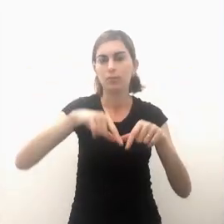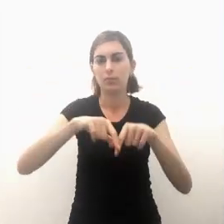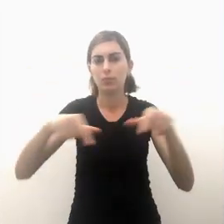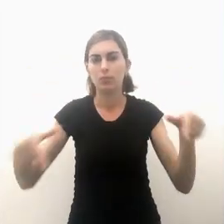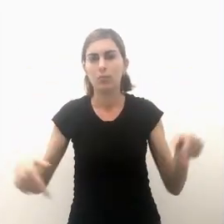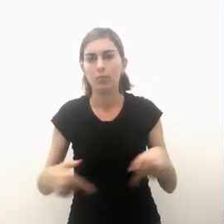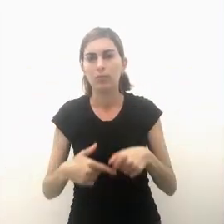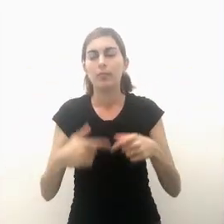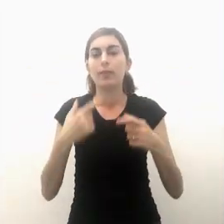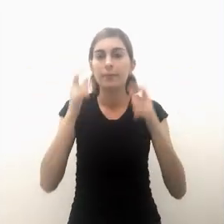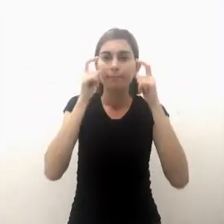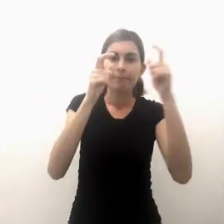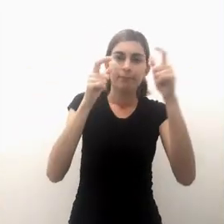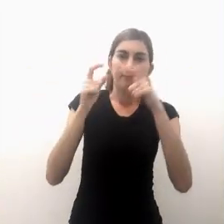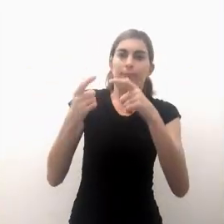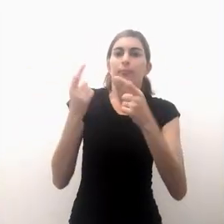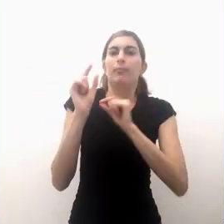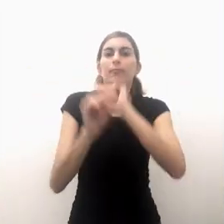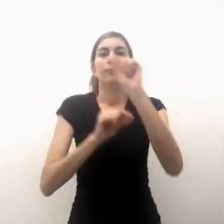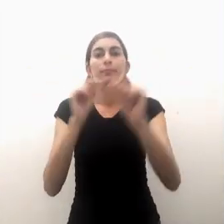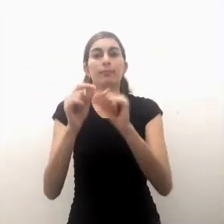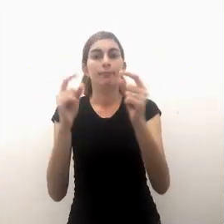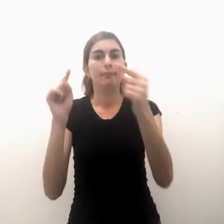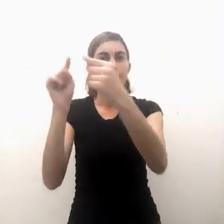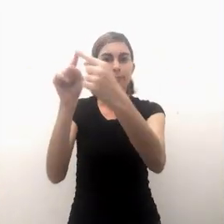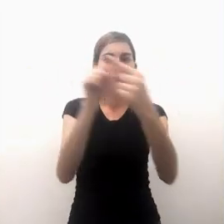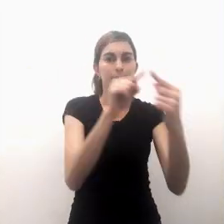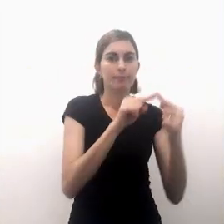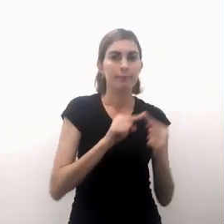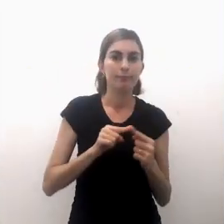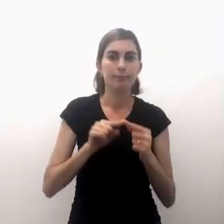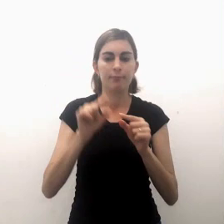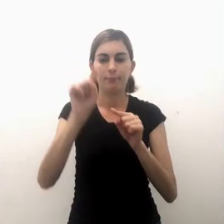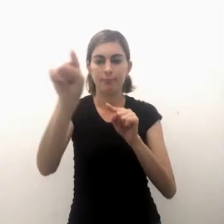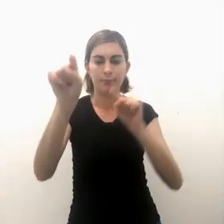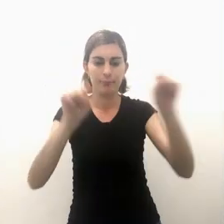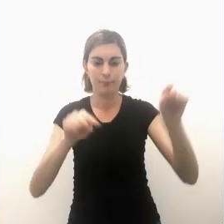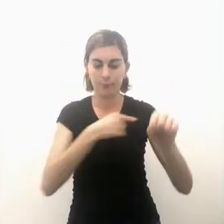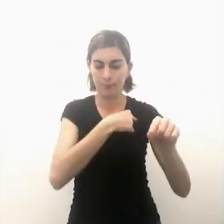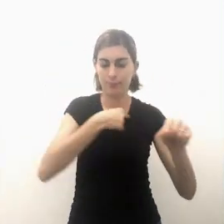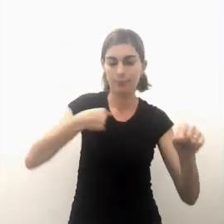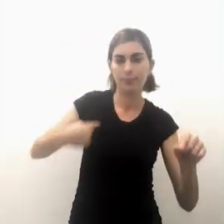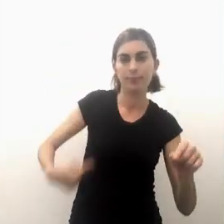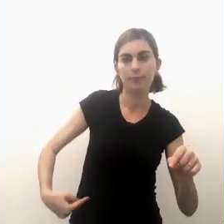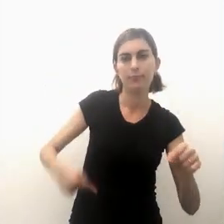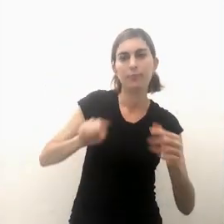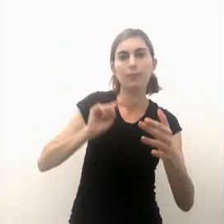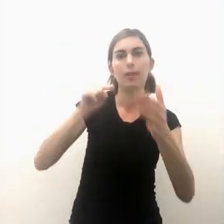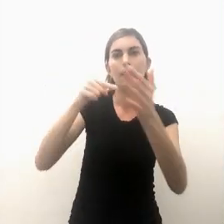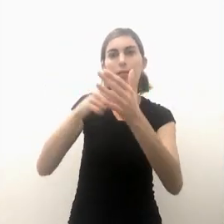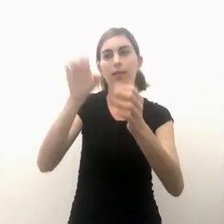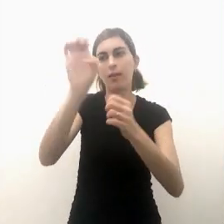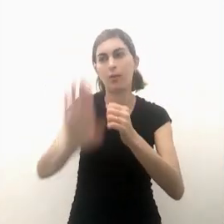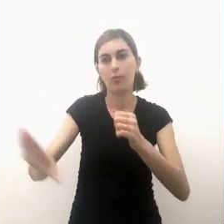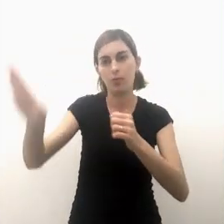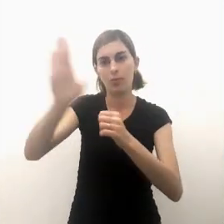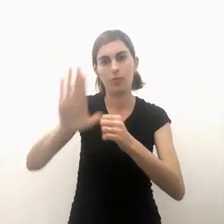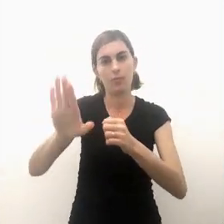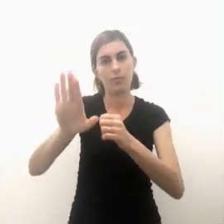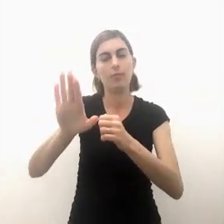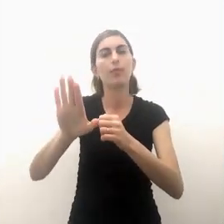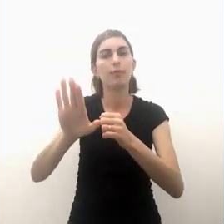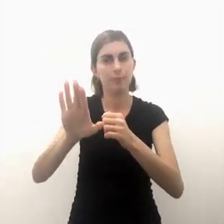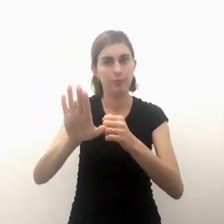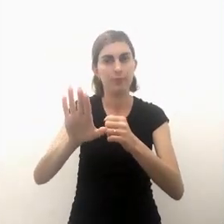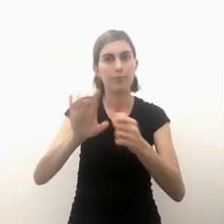tem a ambição, né, de ligar pontos, tá, da China até a Europa, tá? Então,